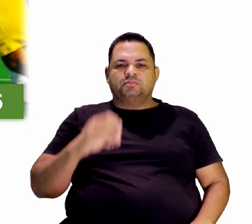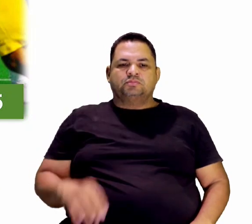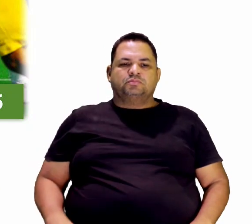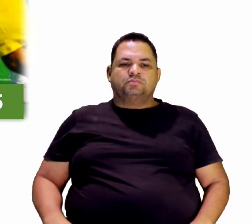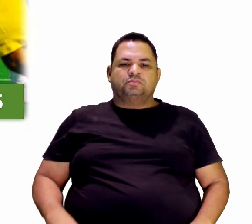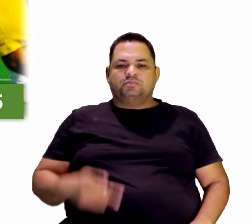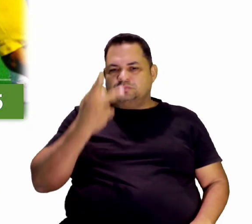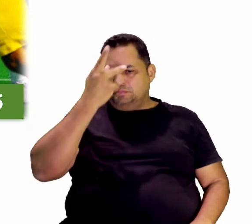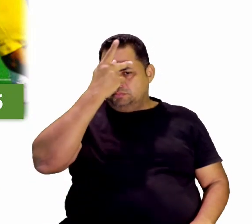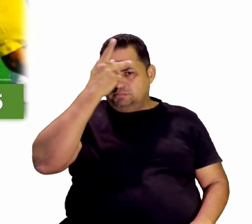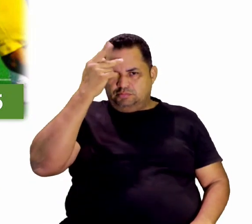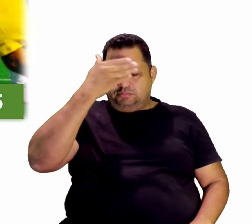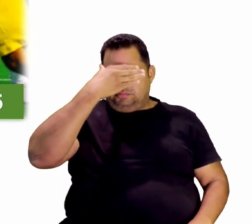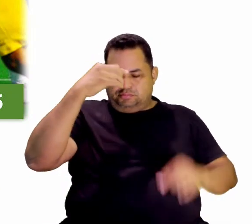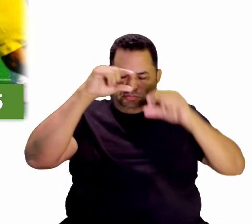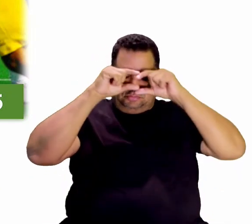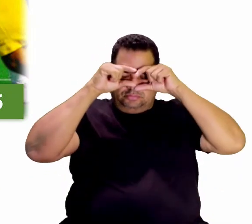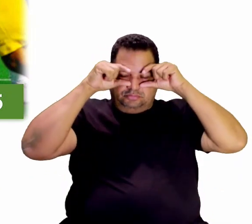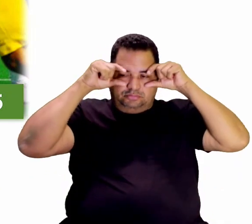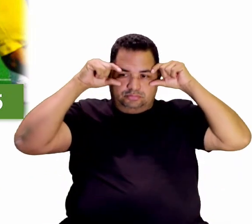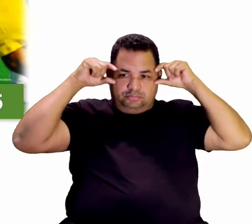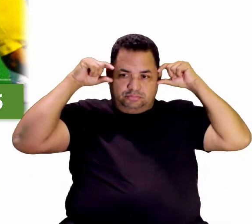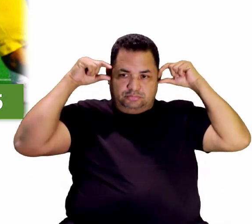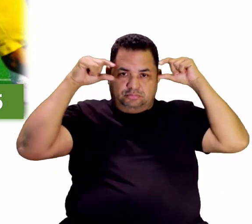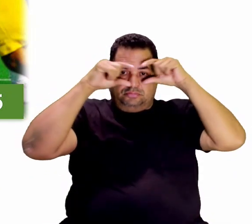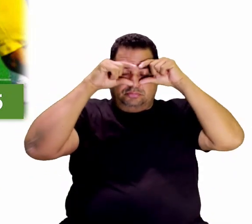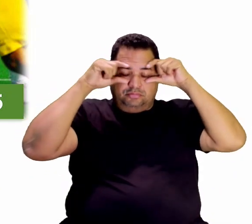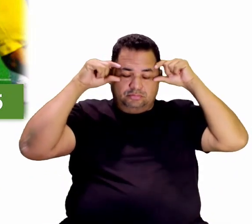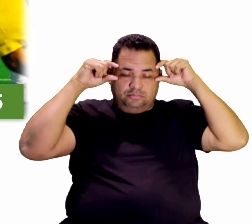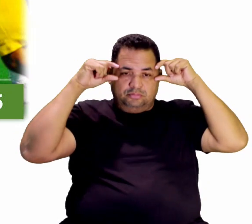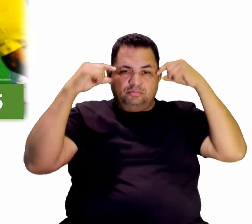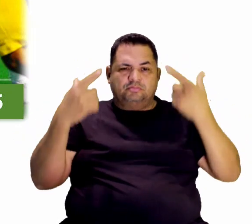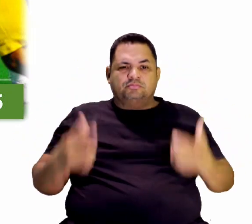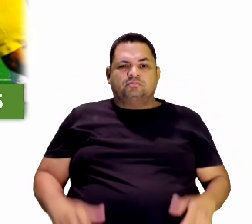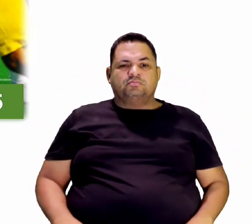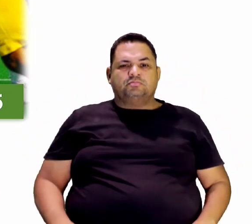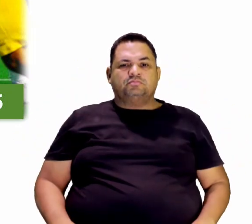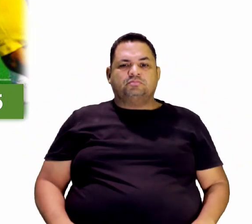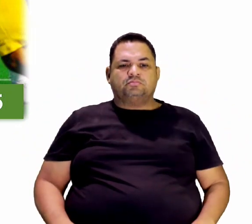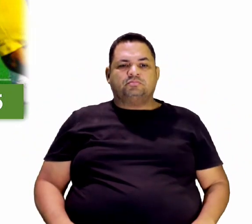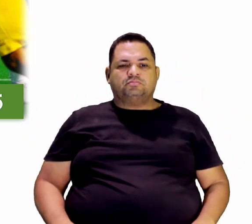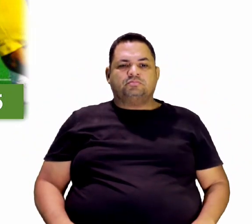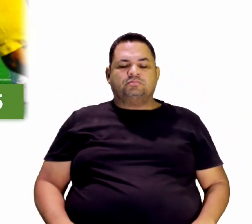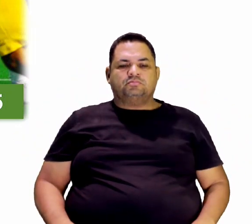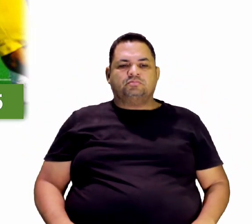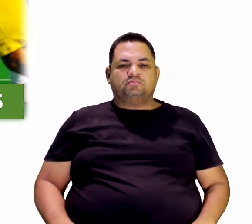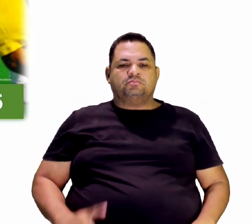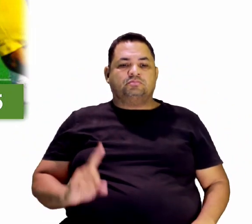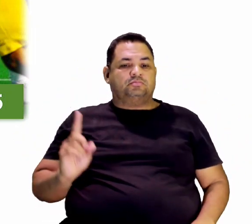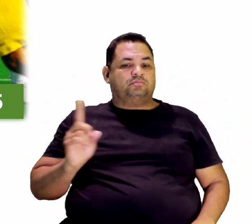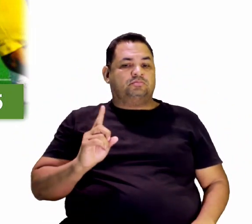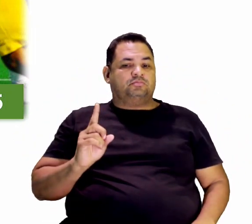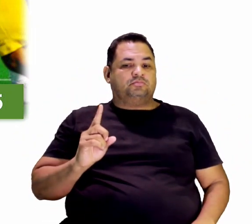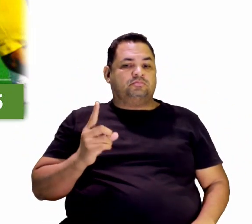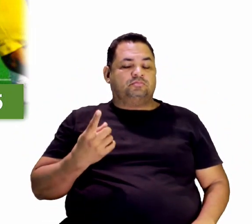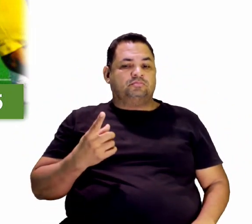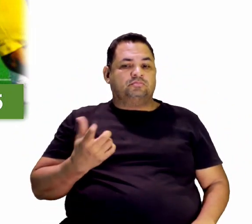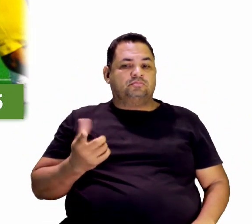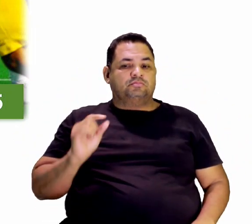deficiência, com algum tipo de limitação, há pessoas que têm interesse, né? Não desistem aí de viver, não desistem de